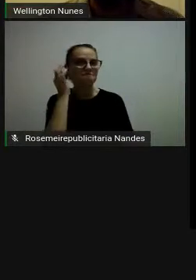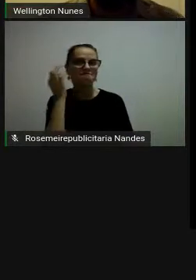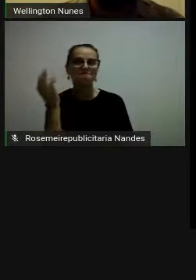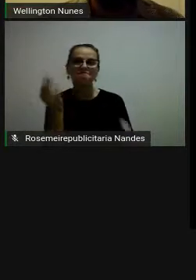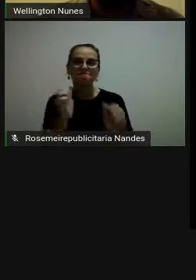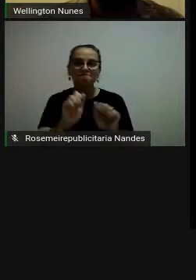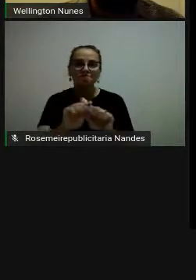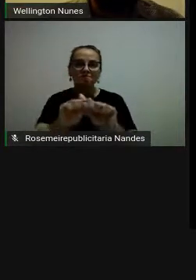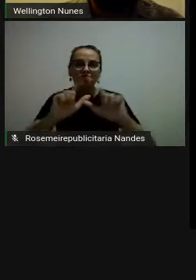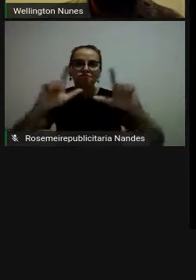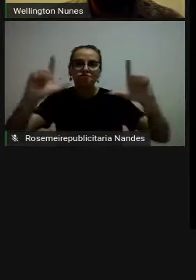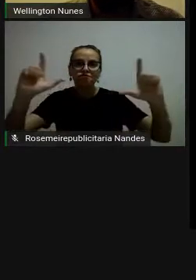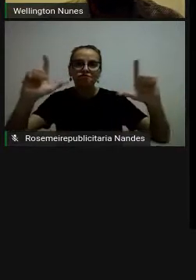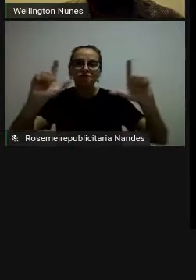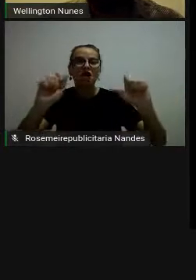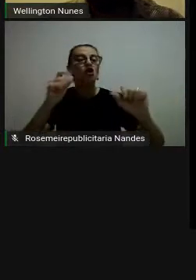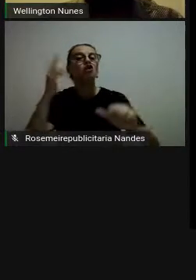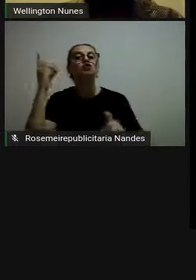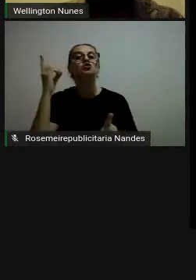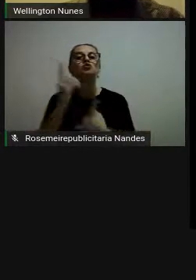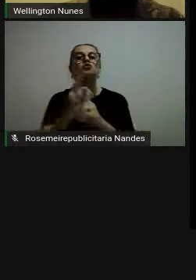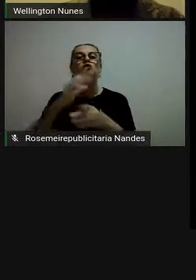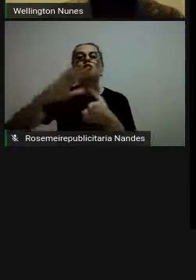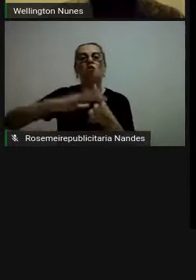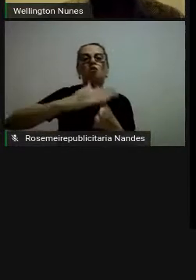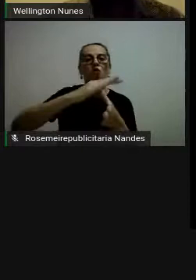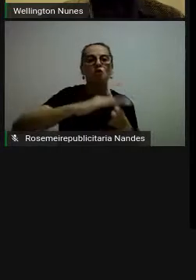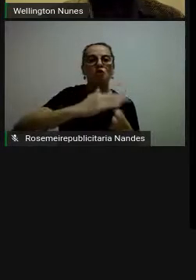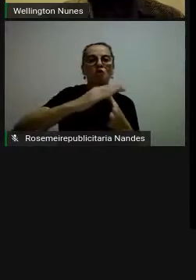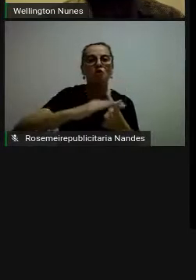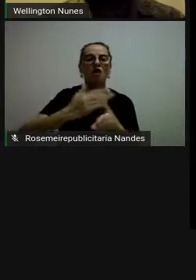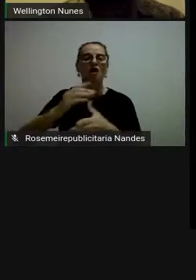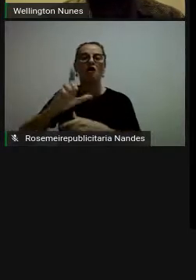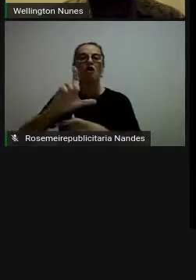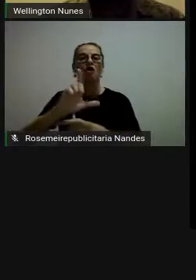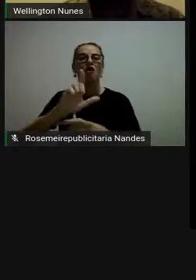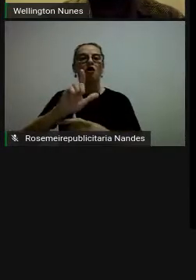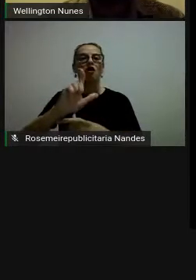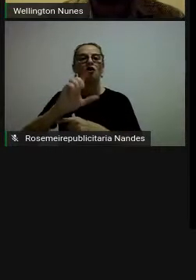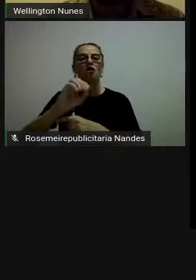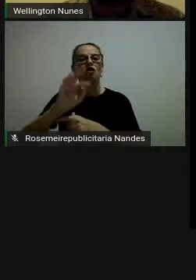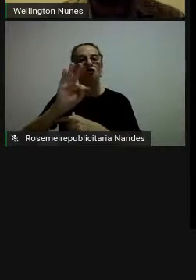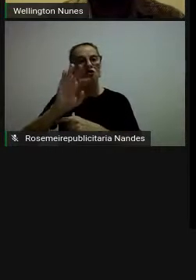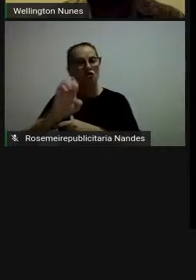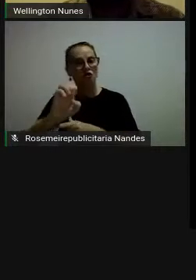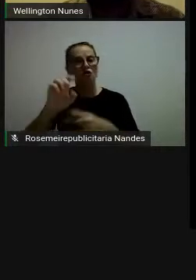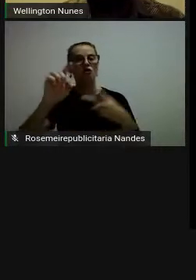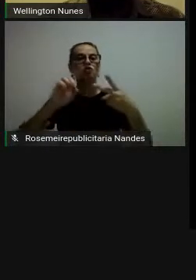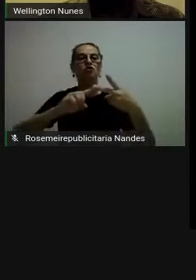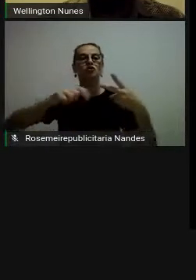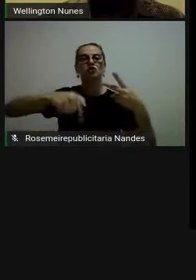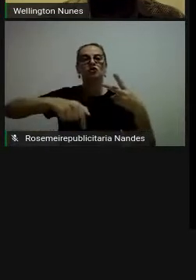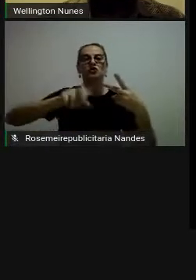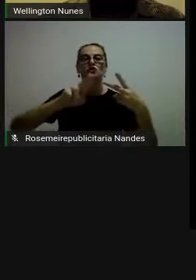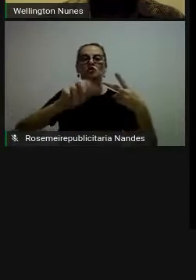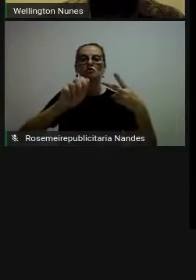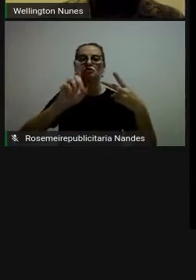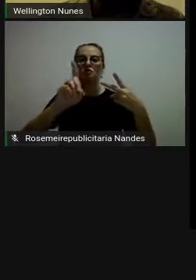as quadras, lotes, as ruas. E você pode fazer medidas em cima dessas imagens,